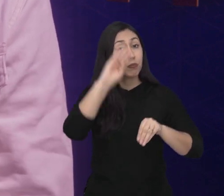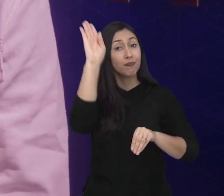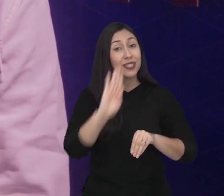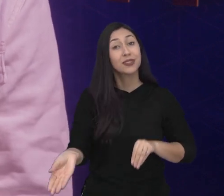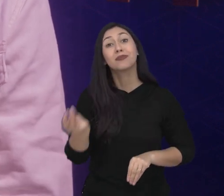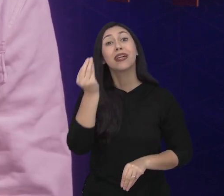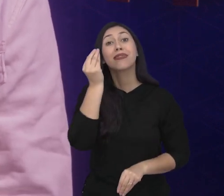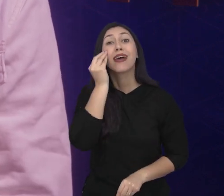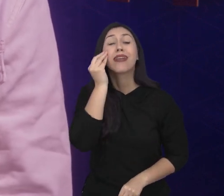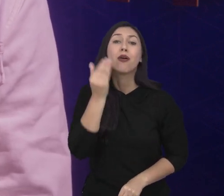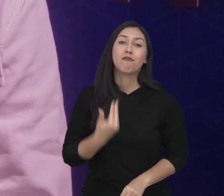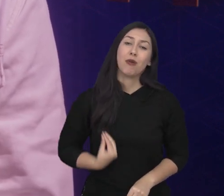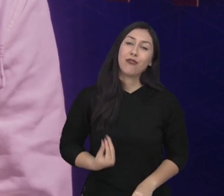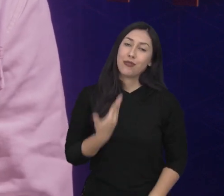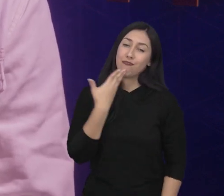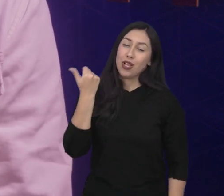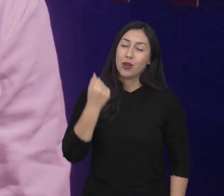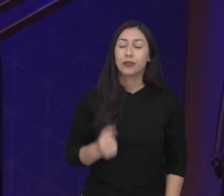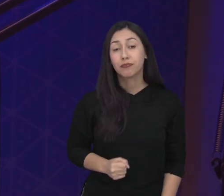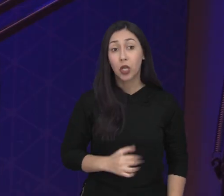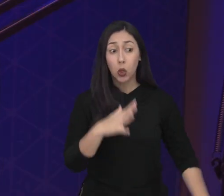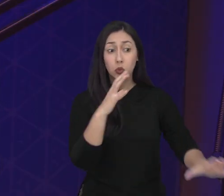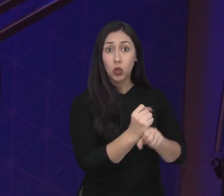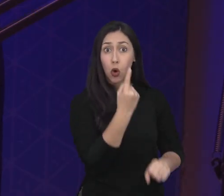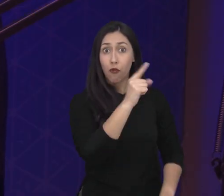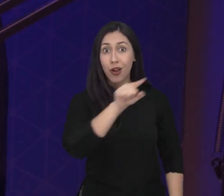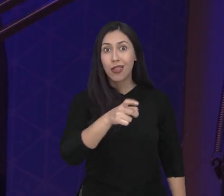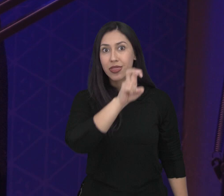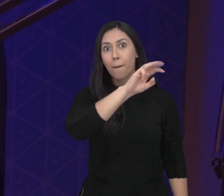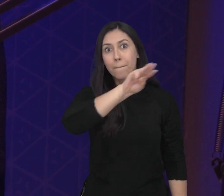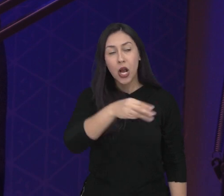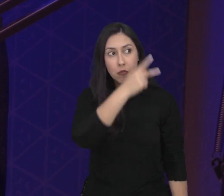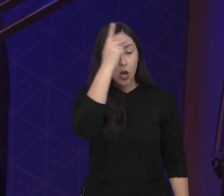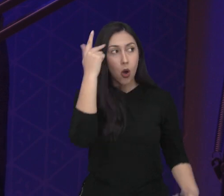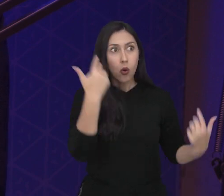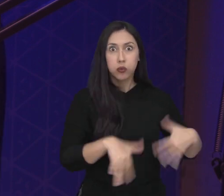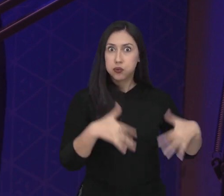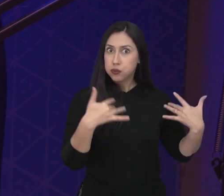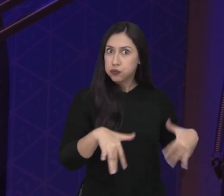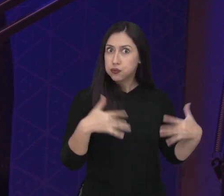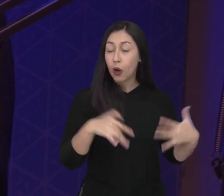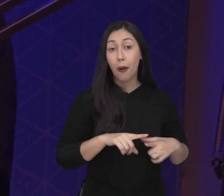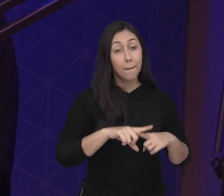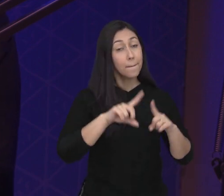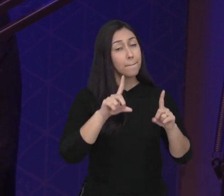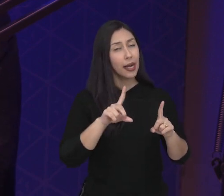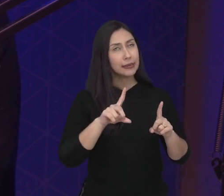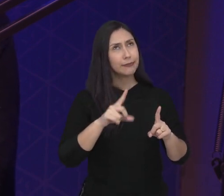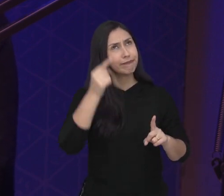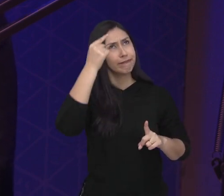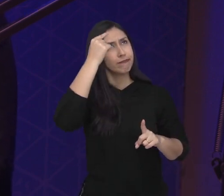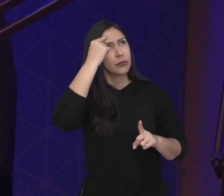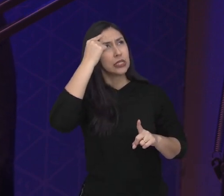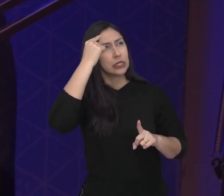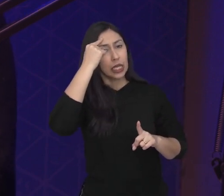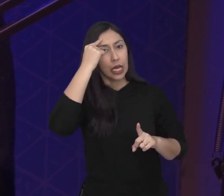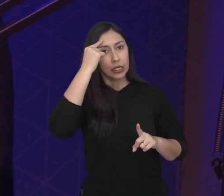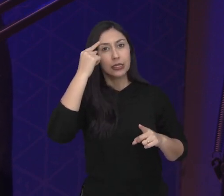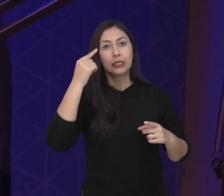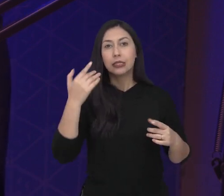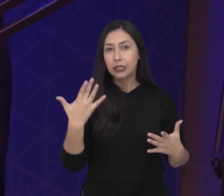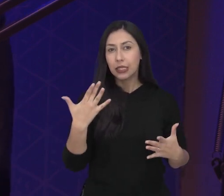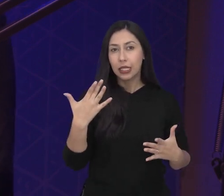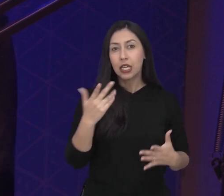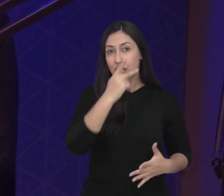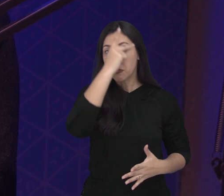em busca de uma vida melhor por aqui. E 1,5 milhão de pessoas pode parecer muita coisa, mas quando a gente para pensar